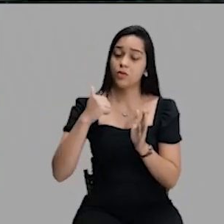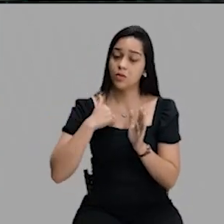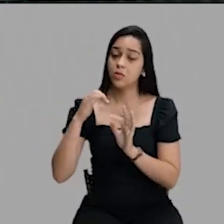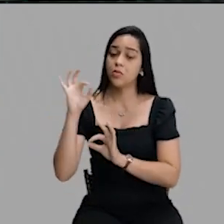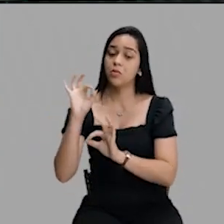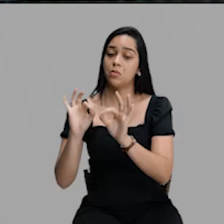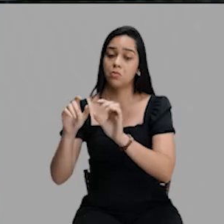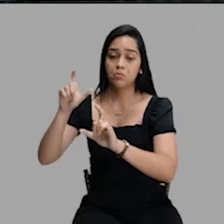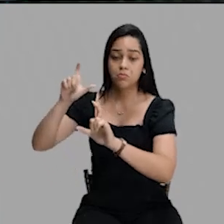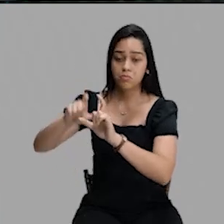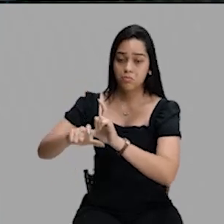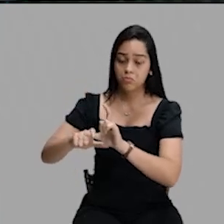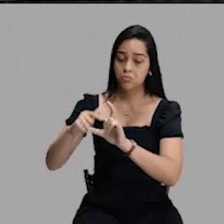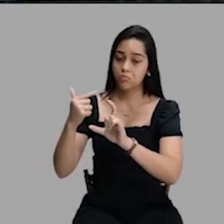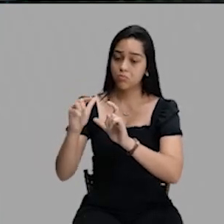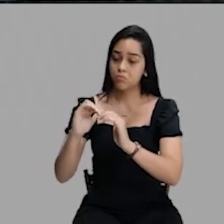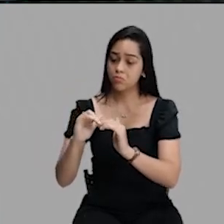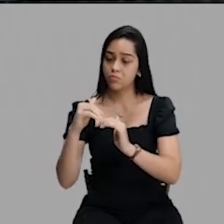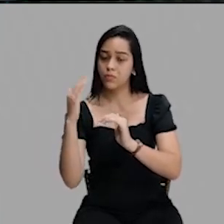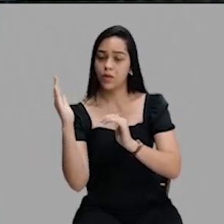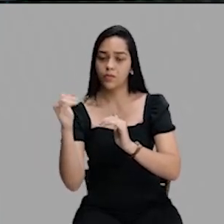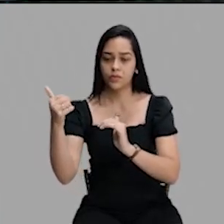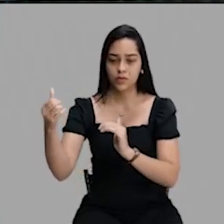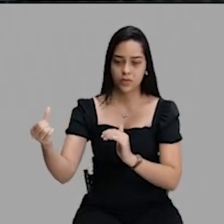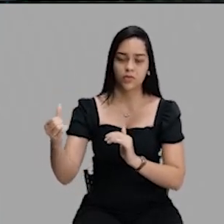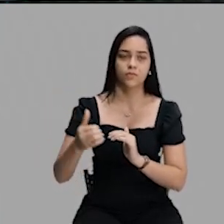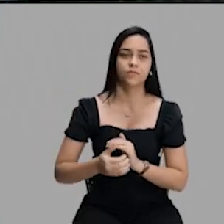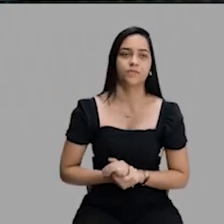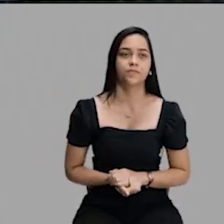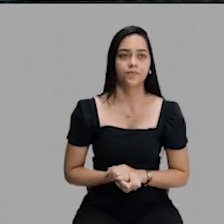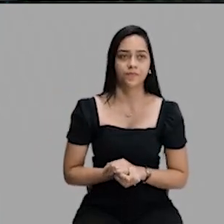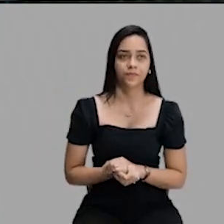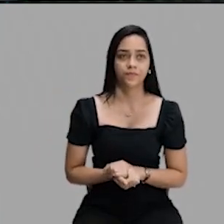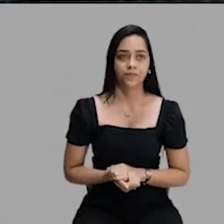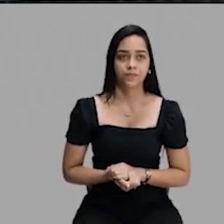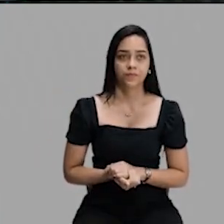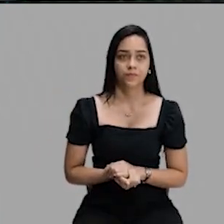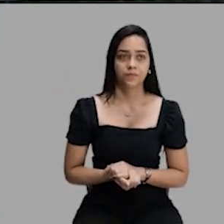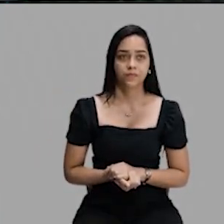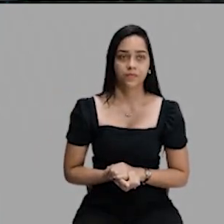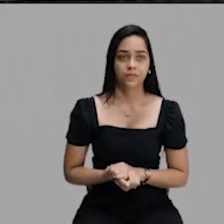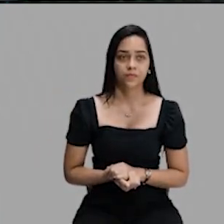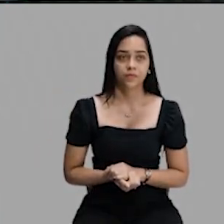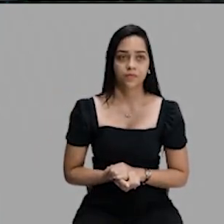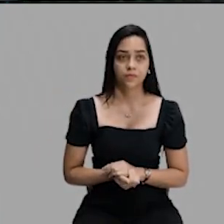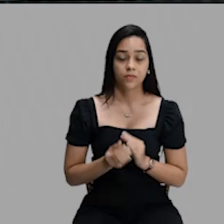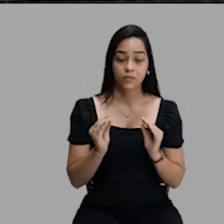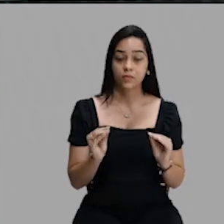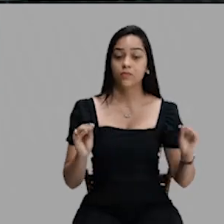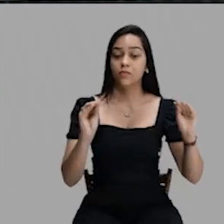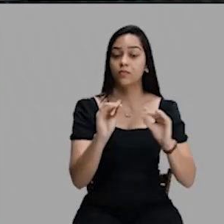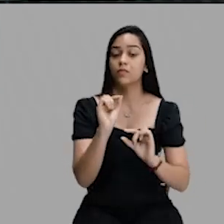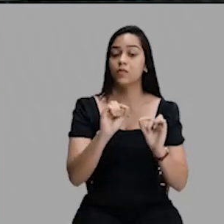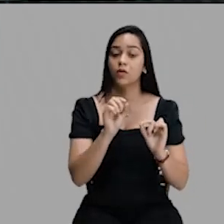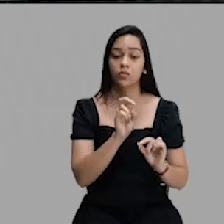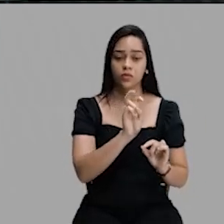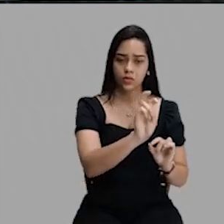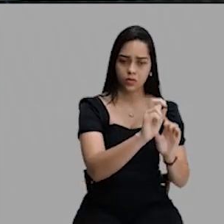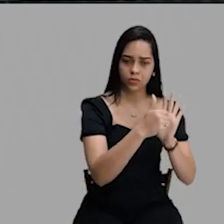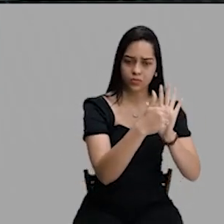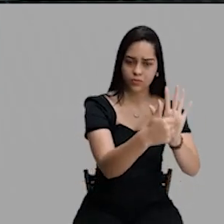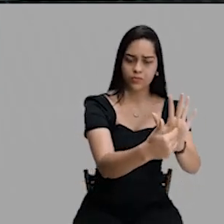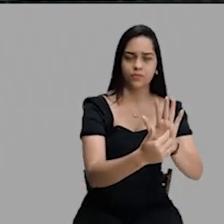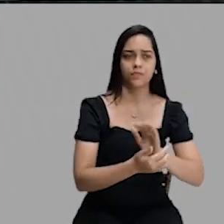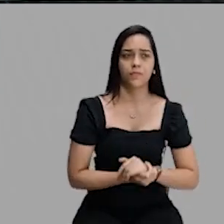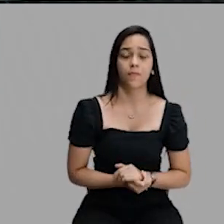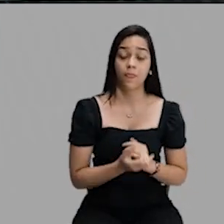termo independente para lá, o 16. Certinho? Olha só, vamos colocar aqui, ó, o 5 em evidência.